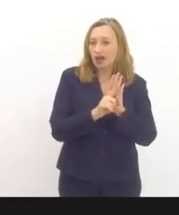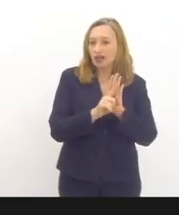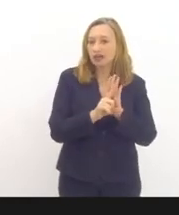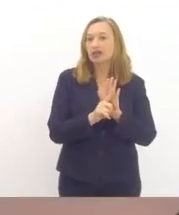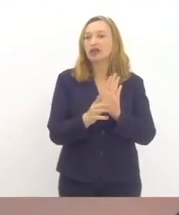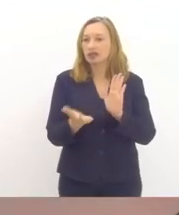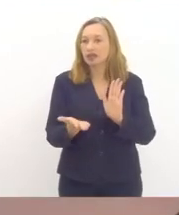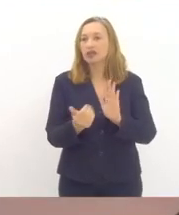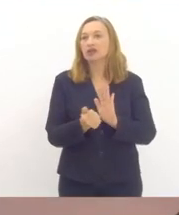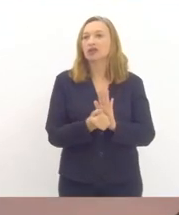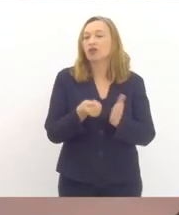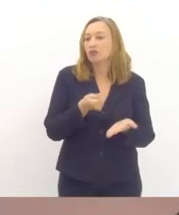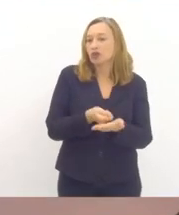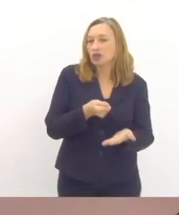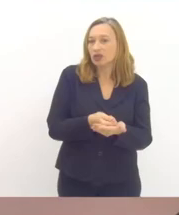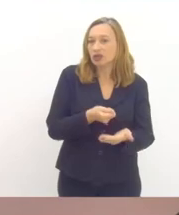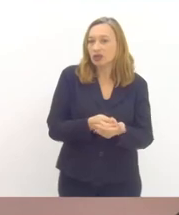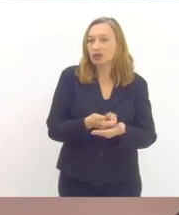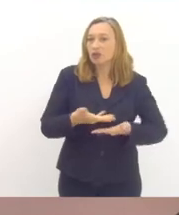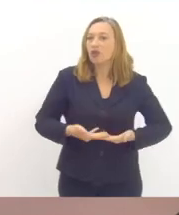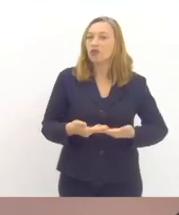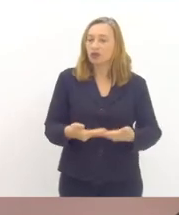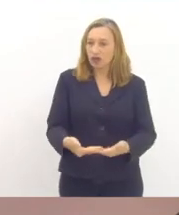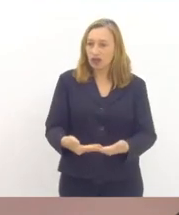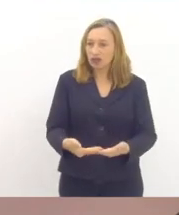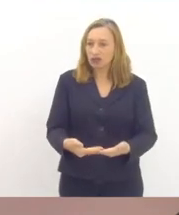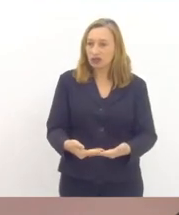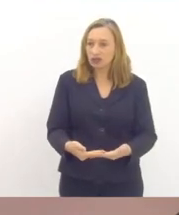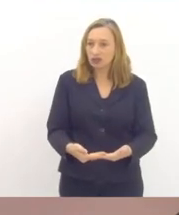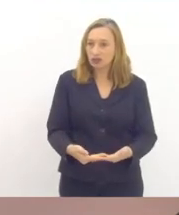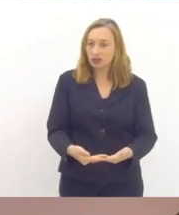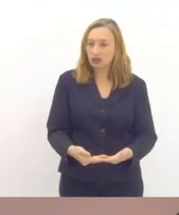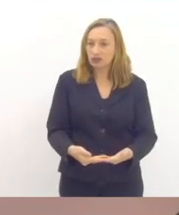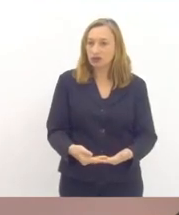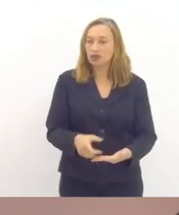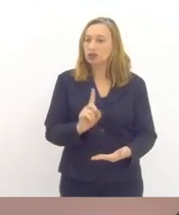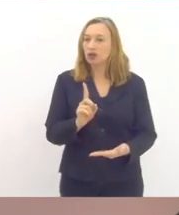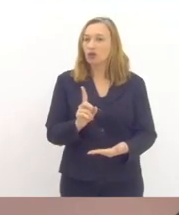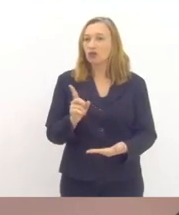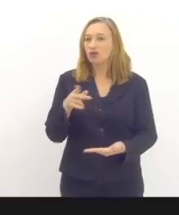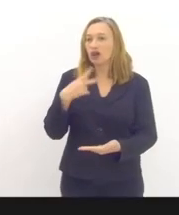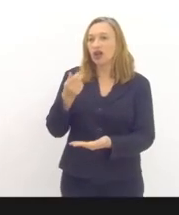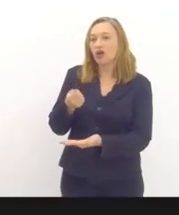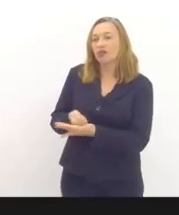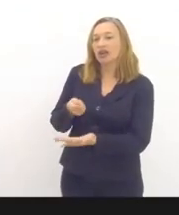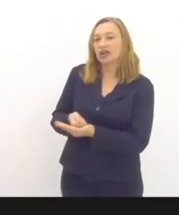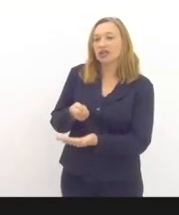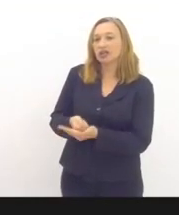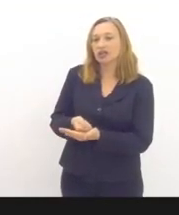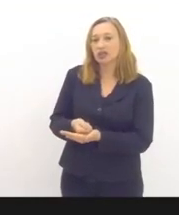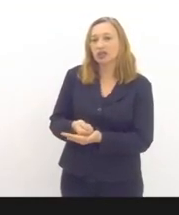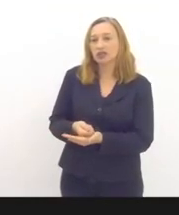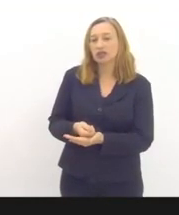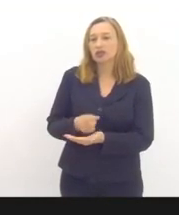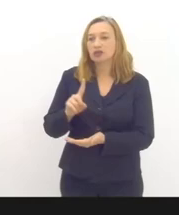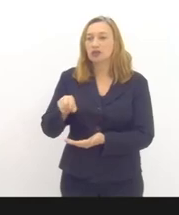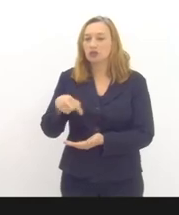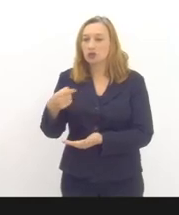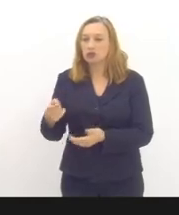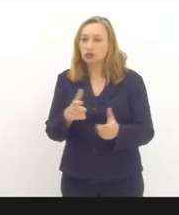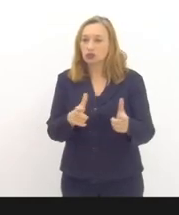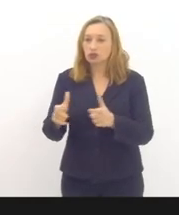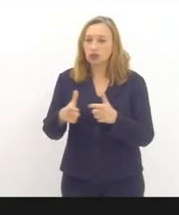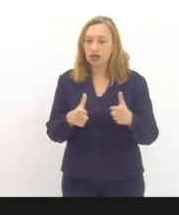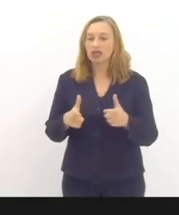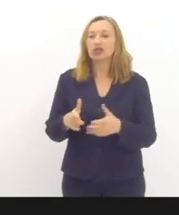inglês com obrigatoriedade de oferta, não menciona uma obrigatoriedade nas três séries. A gente entende